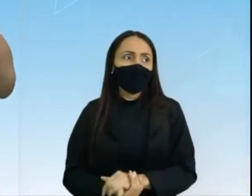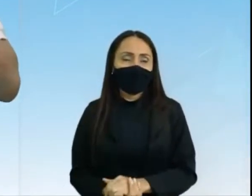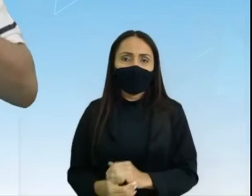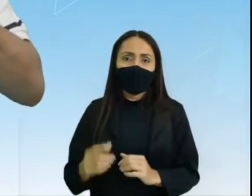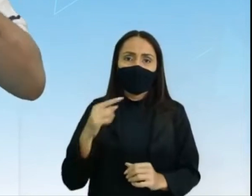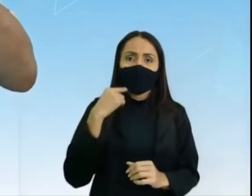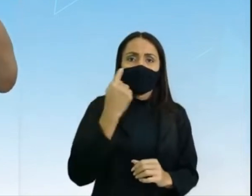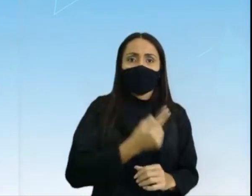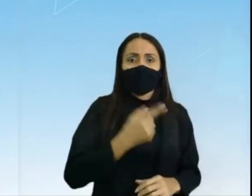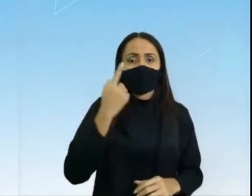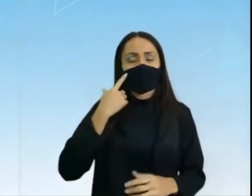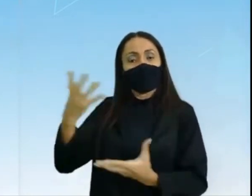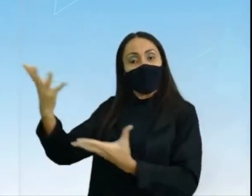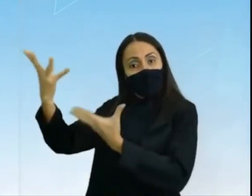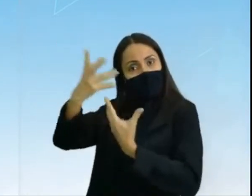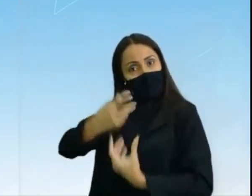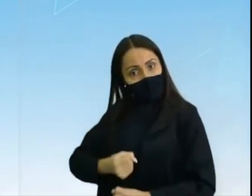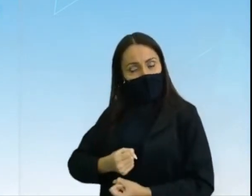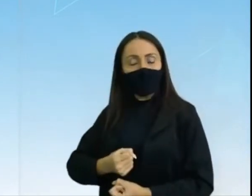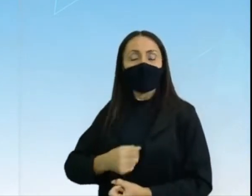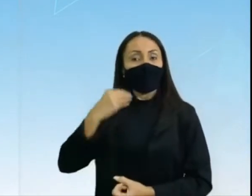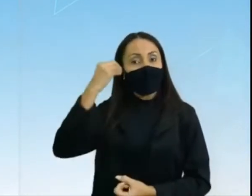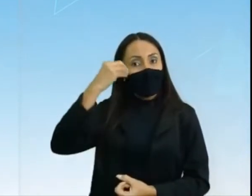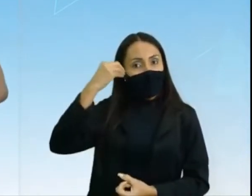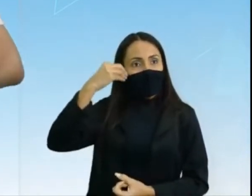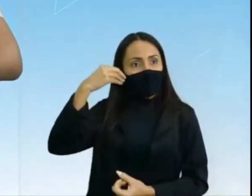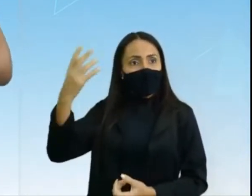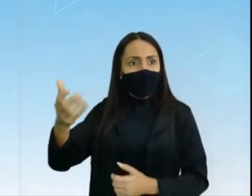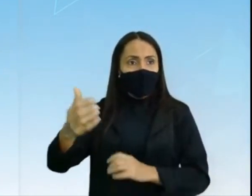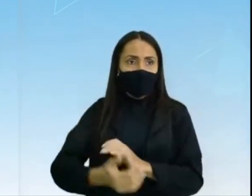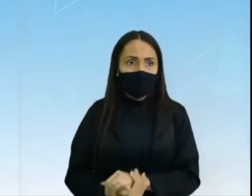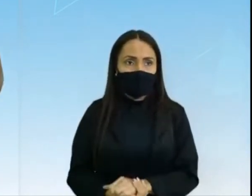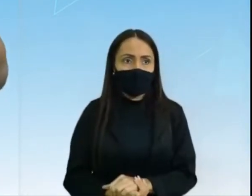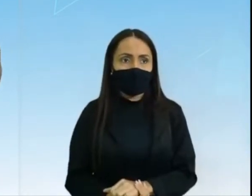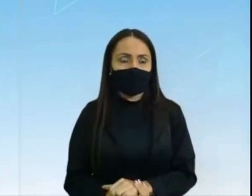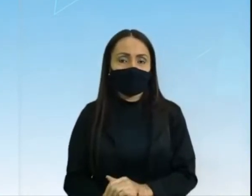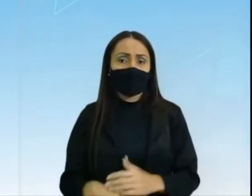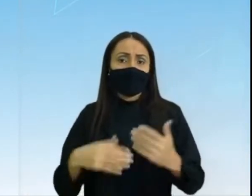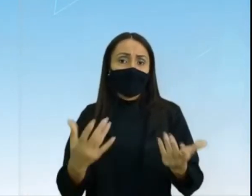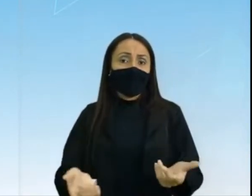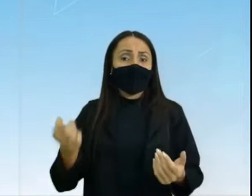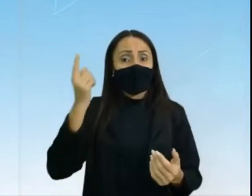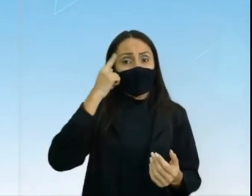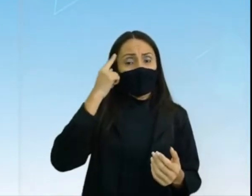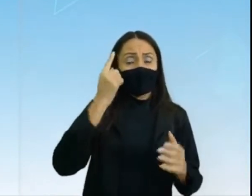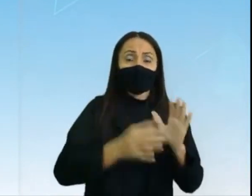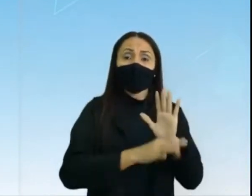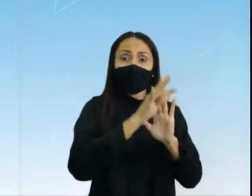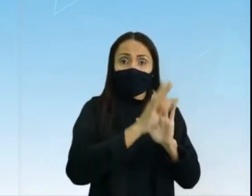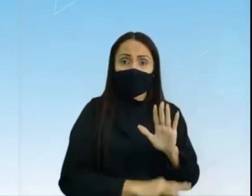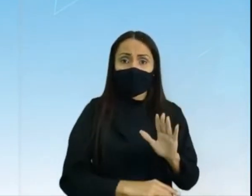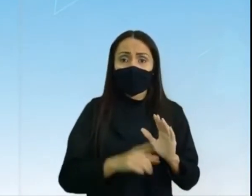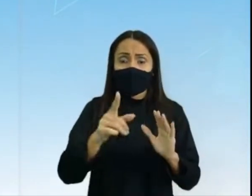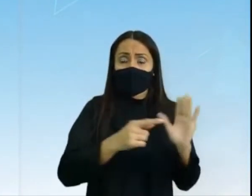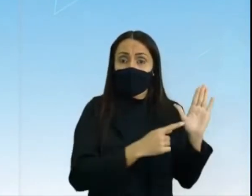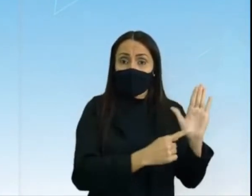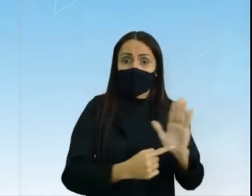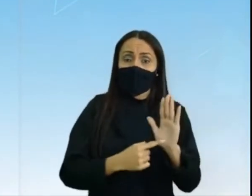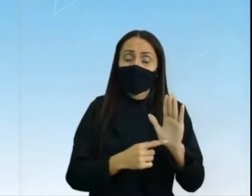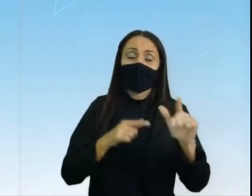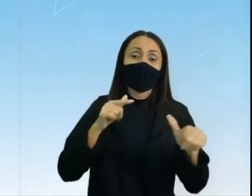nosso receptor preferencial. É aquele a quem é pensado o texto. Se você vai apresentar